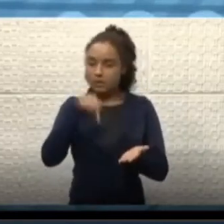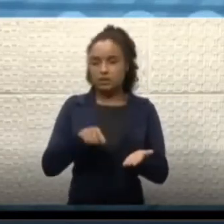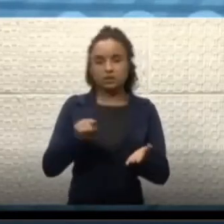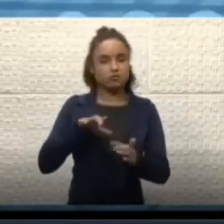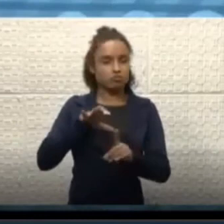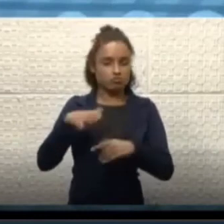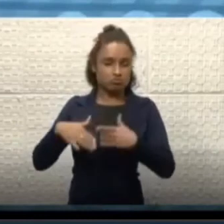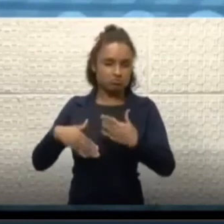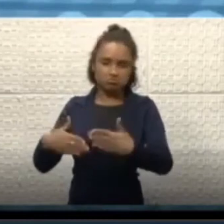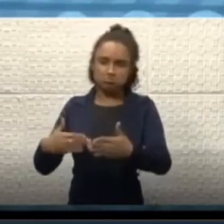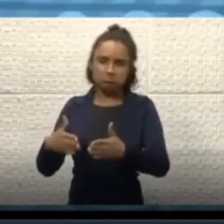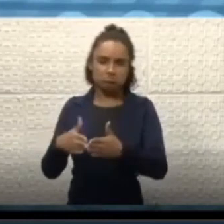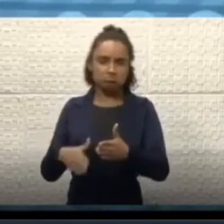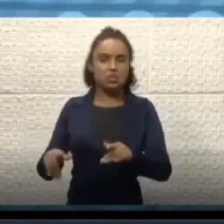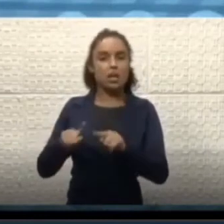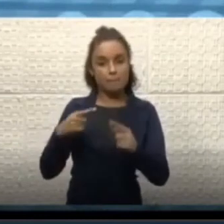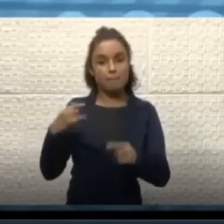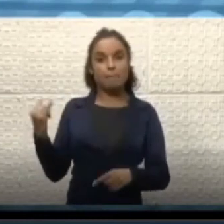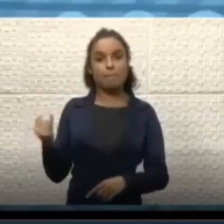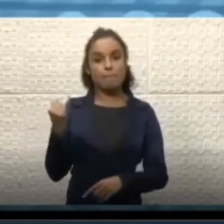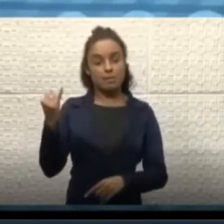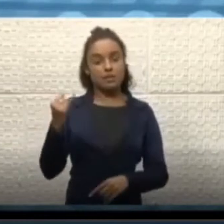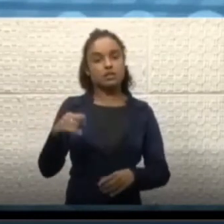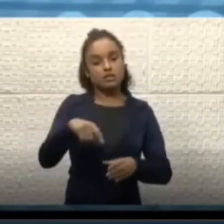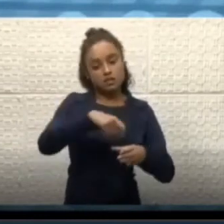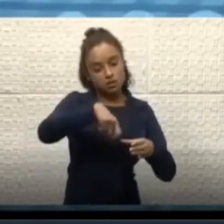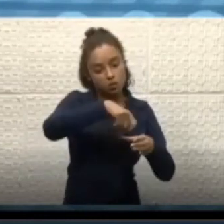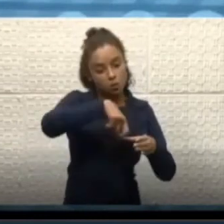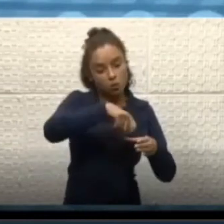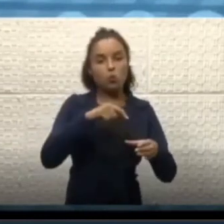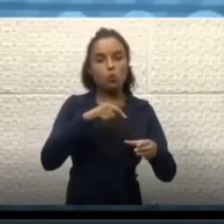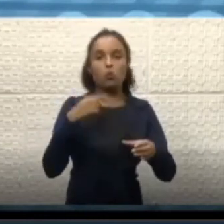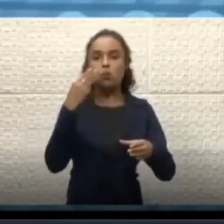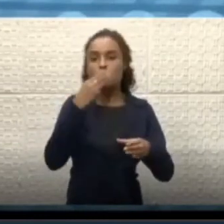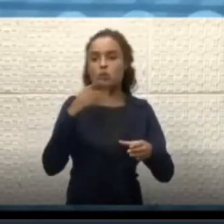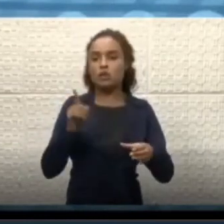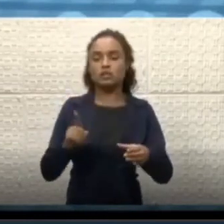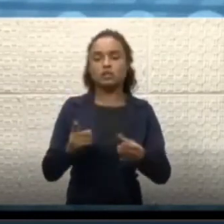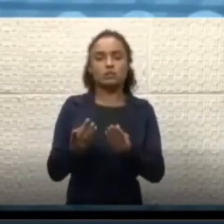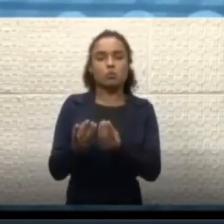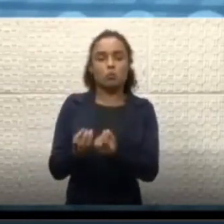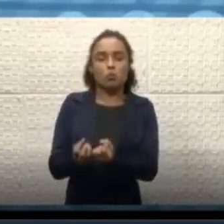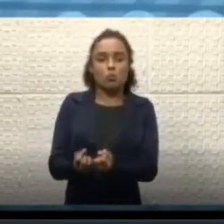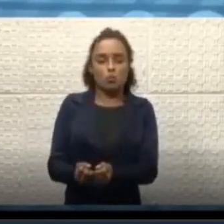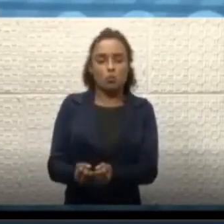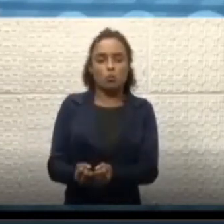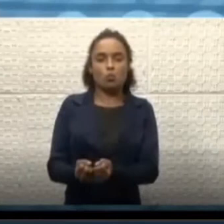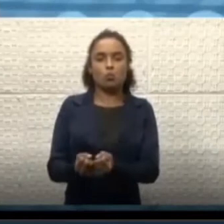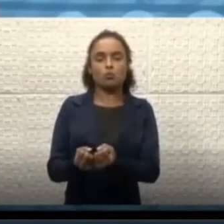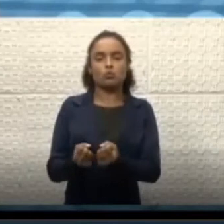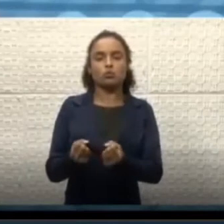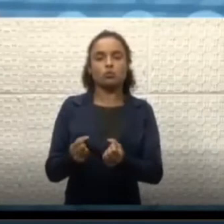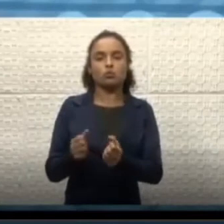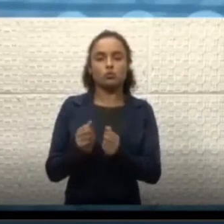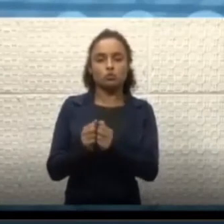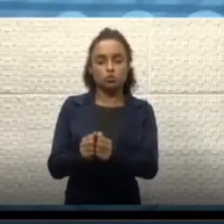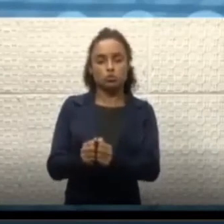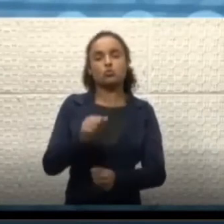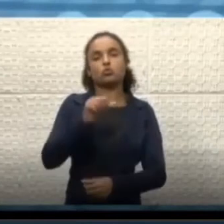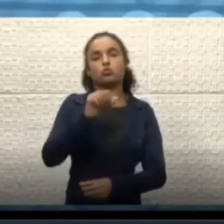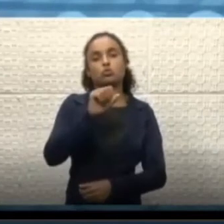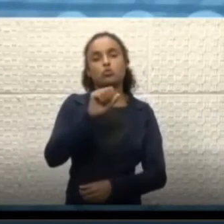interferir muito no nosso procedimento. O importante aqui é diluir o açúcar para que ele não fique filtrado junto com os resíduos,